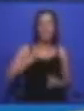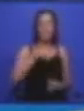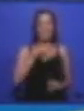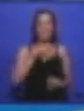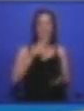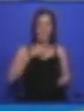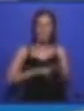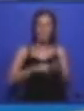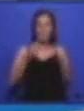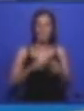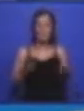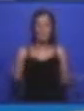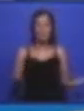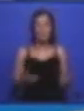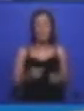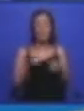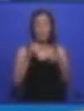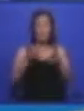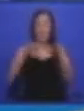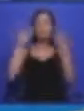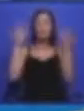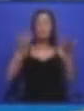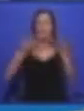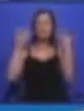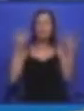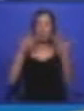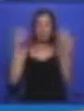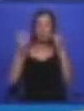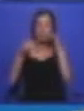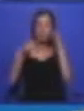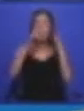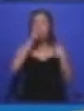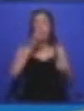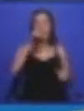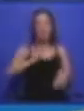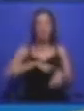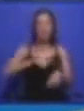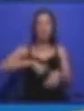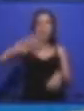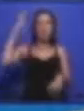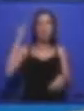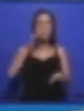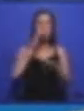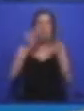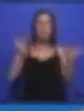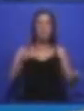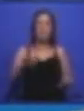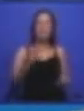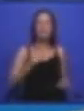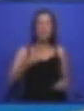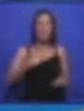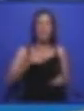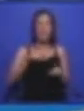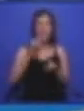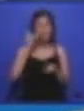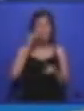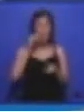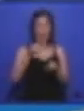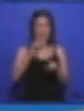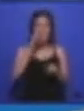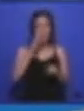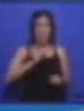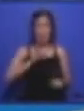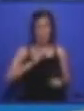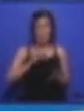fadista a sério. E para te pôr bem disposta, lembro-me só aquele tempo maravilhoso que nós passámos na taverna do Emoçado, que